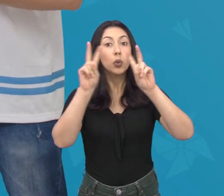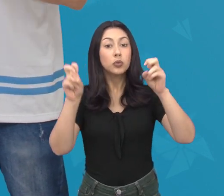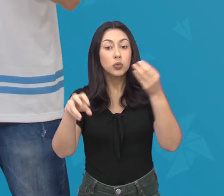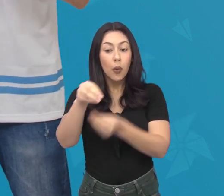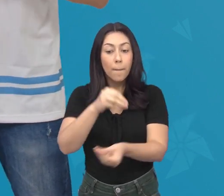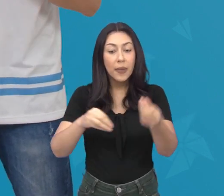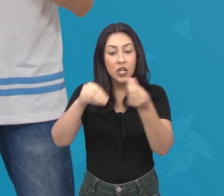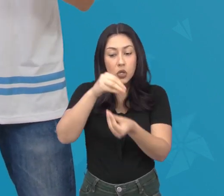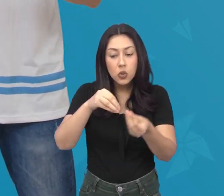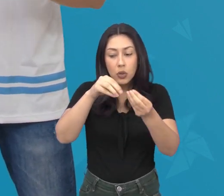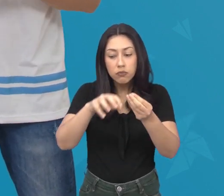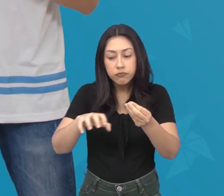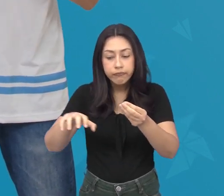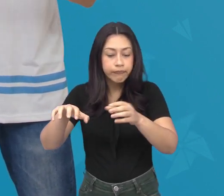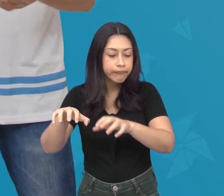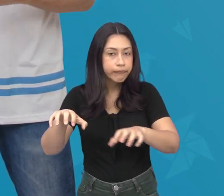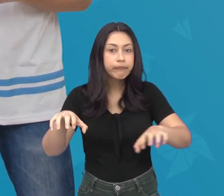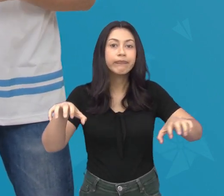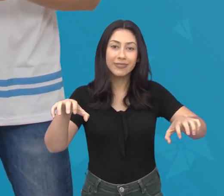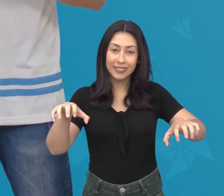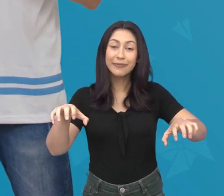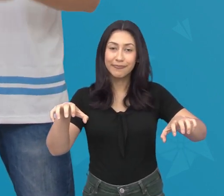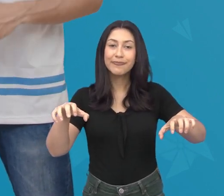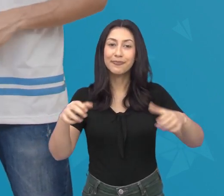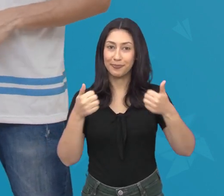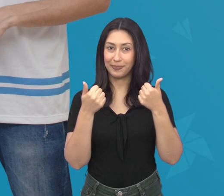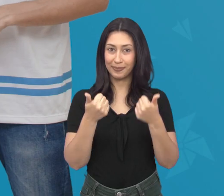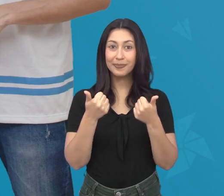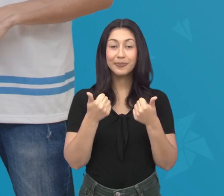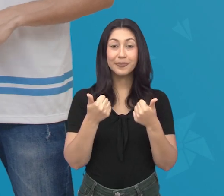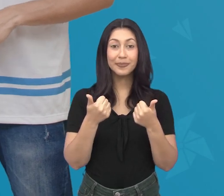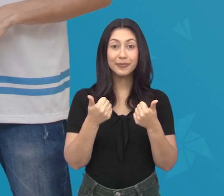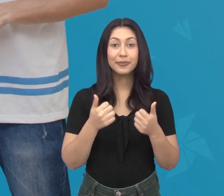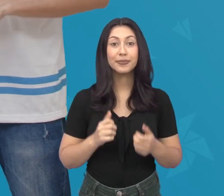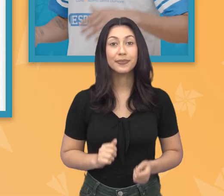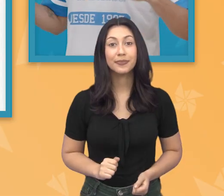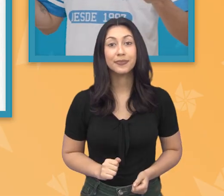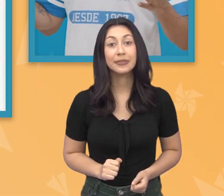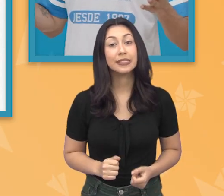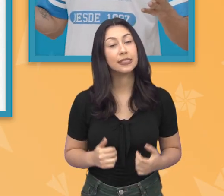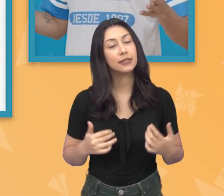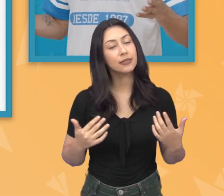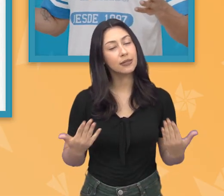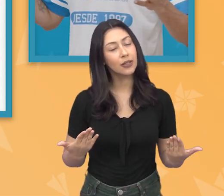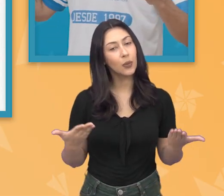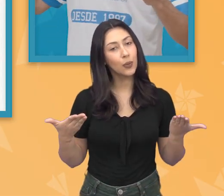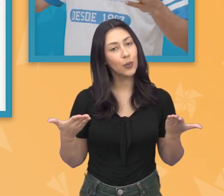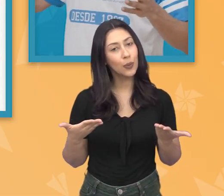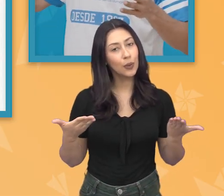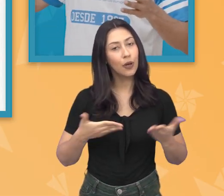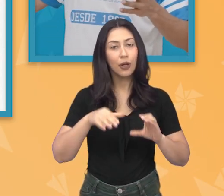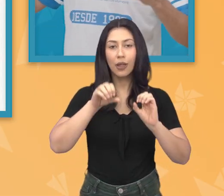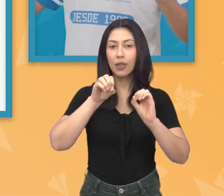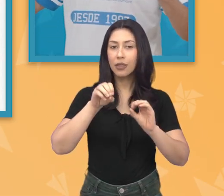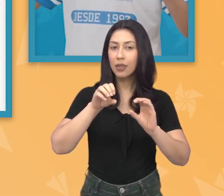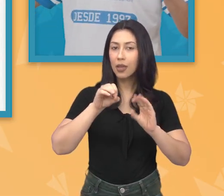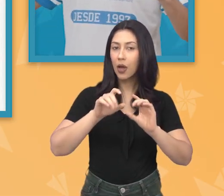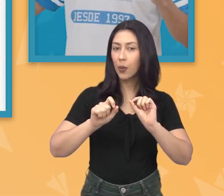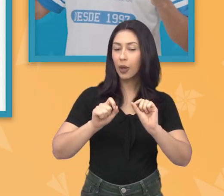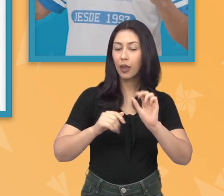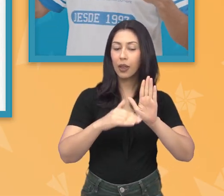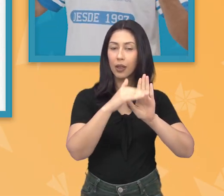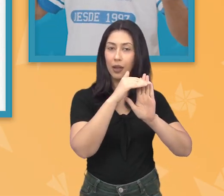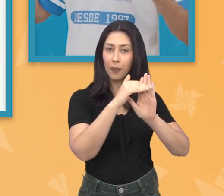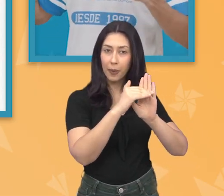de misturas, né? Matéria mais envolvida aí na química geral, tudo bem? Bom, a aula de hoje eu separei ela em